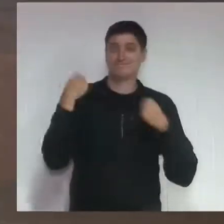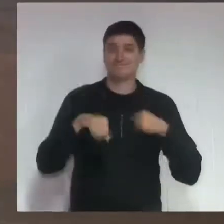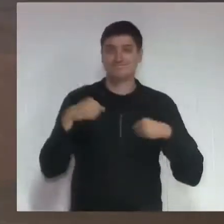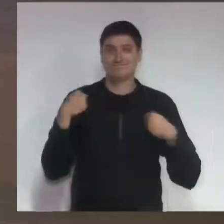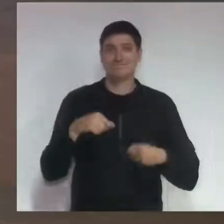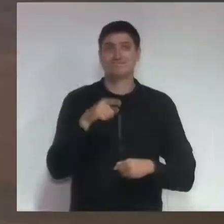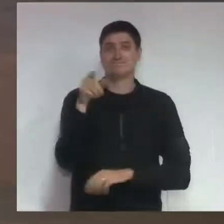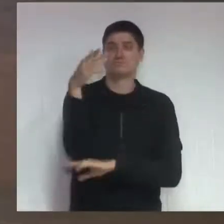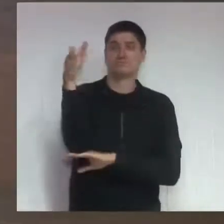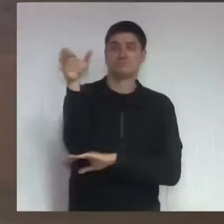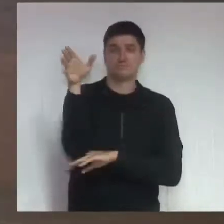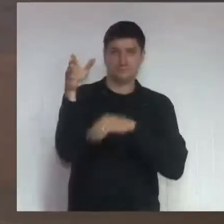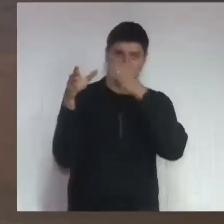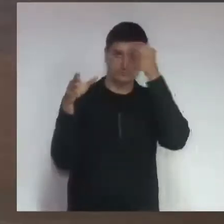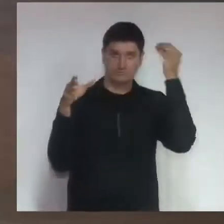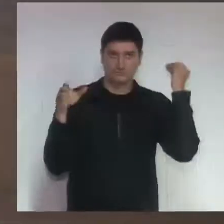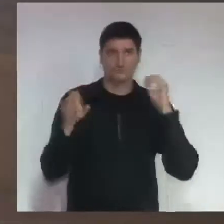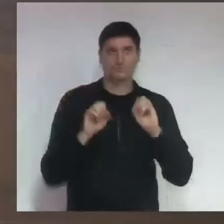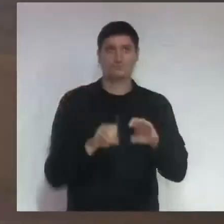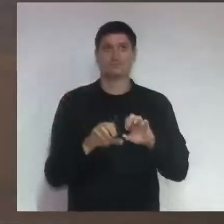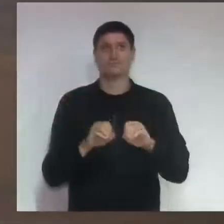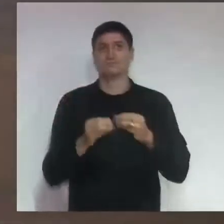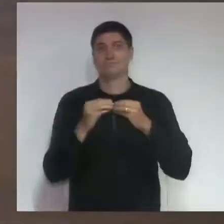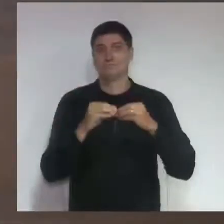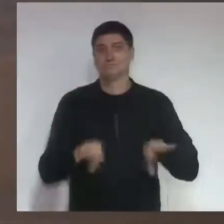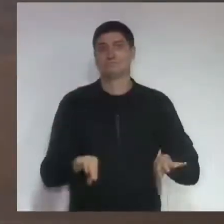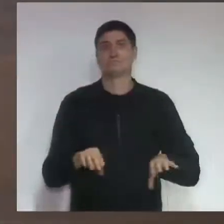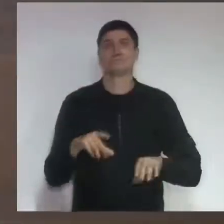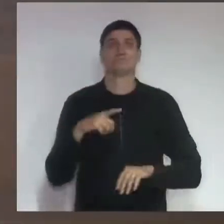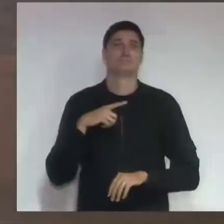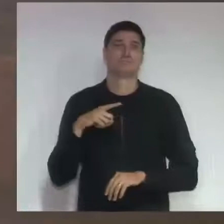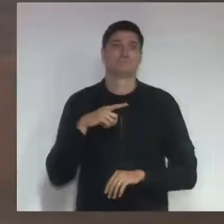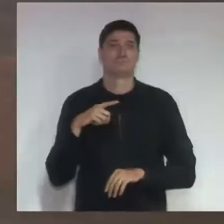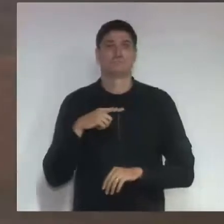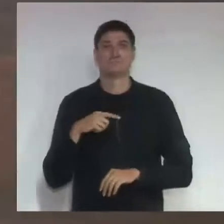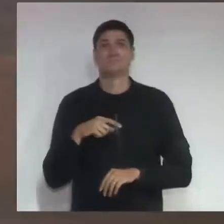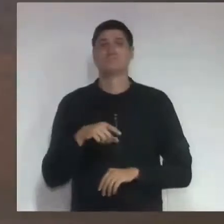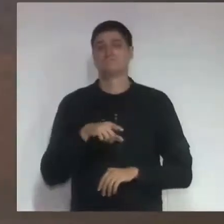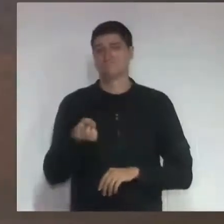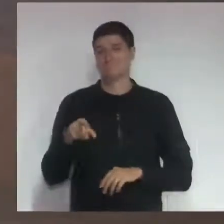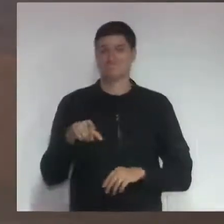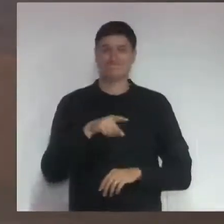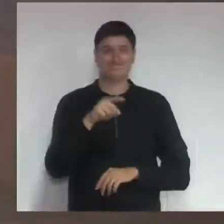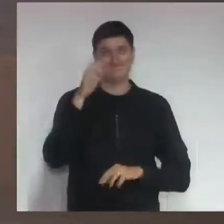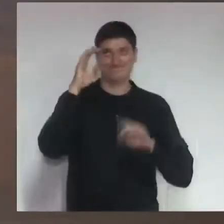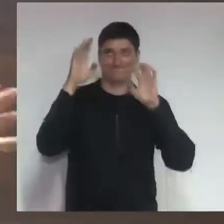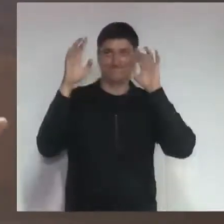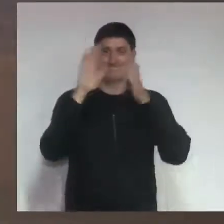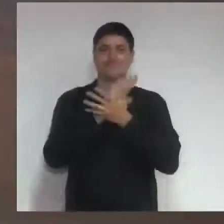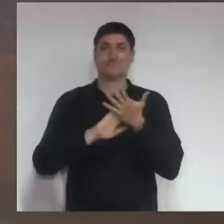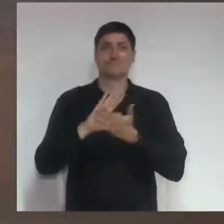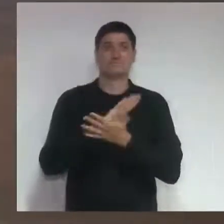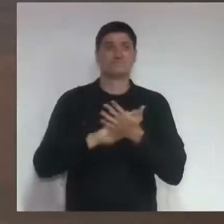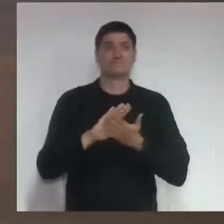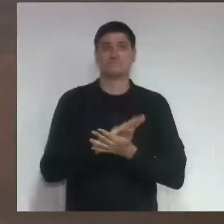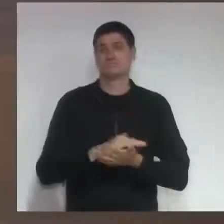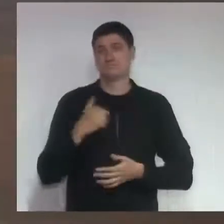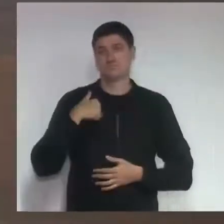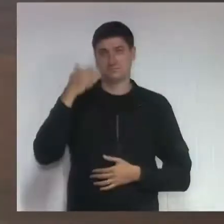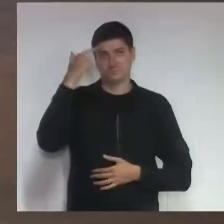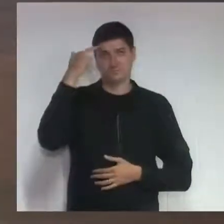educação. Não é? Independente do final da história, o não pensar sobre isso já é uma perda que, para mim,